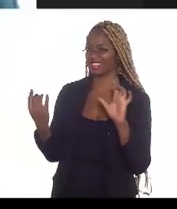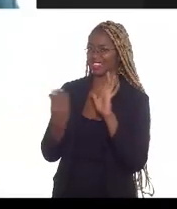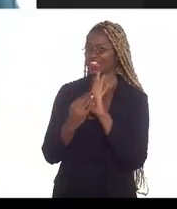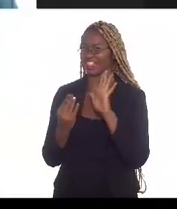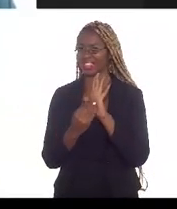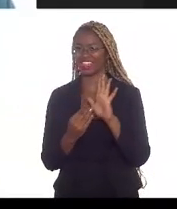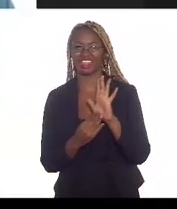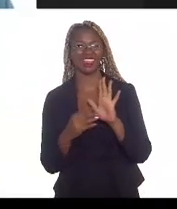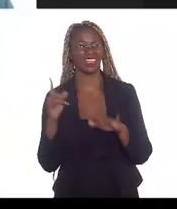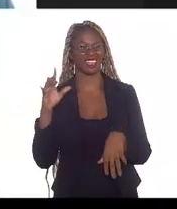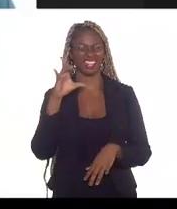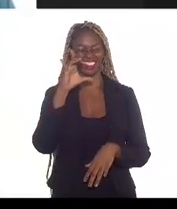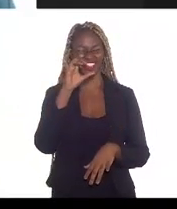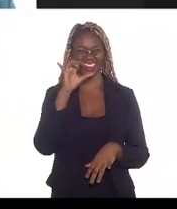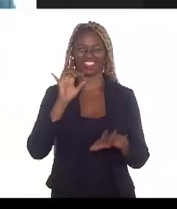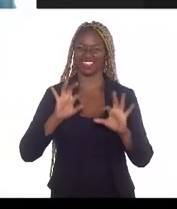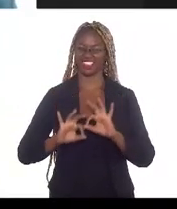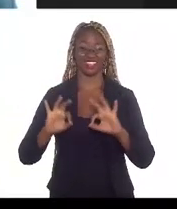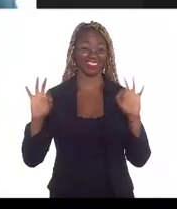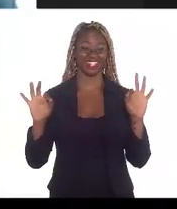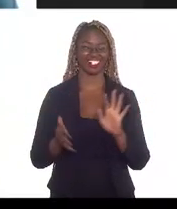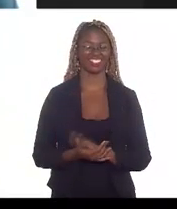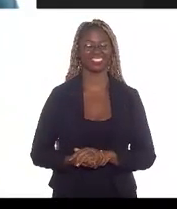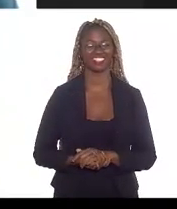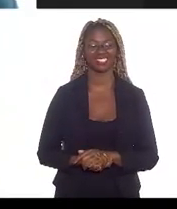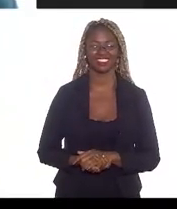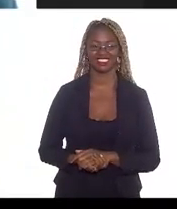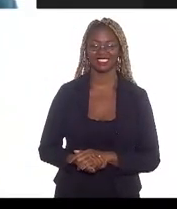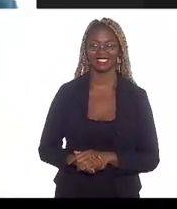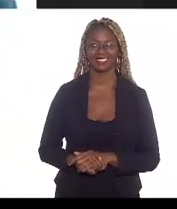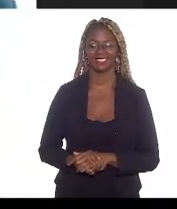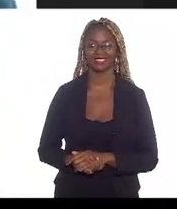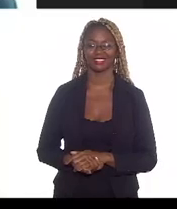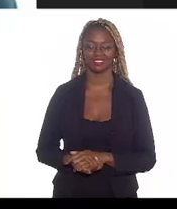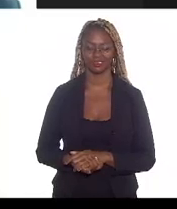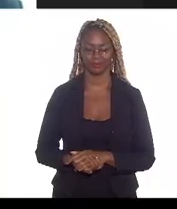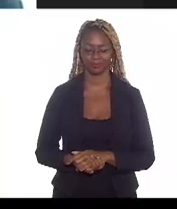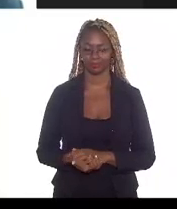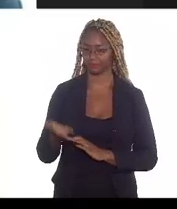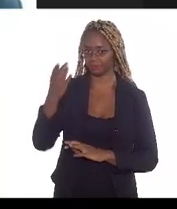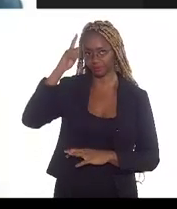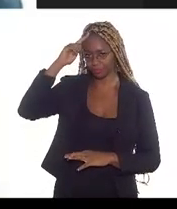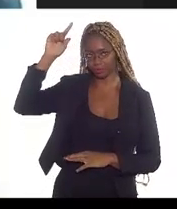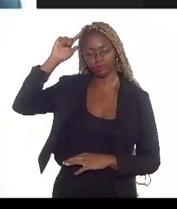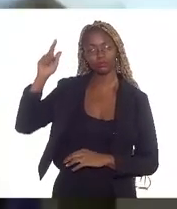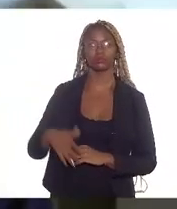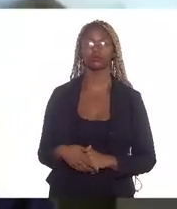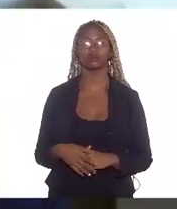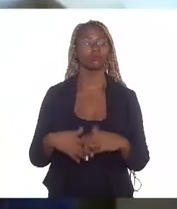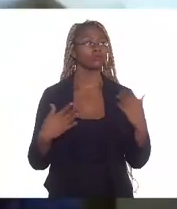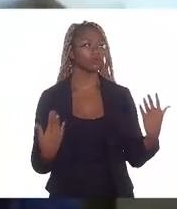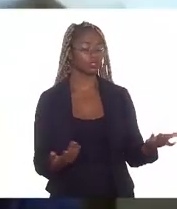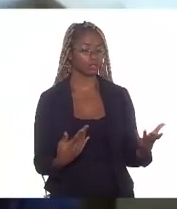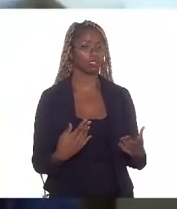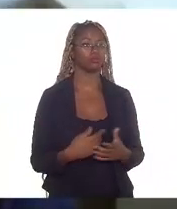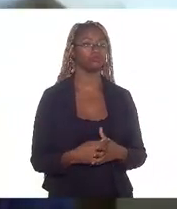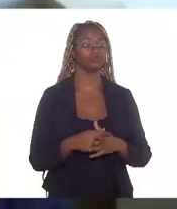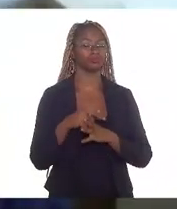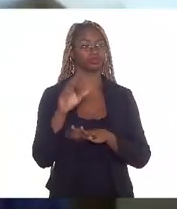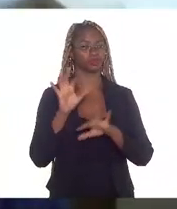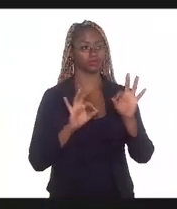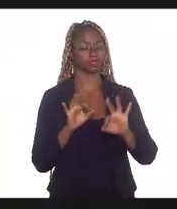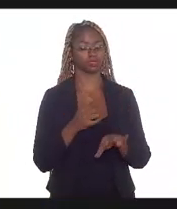Pois é. Impecável. Do Carlos Paulo. Em relação ao projeto 22,